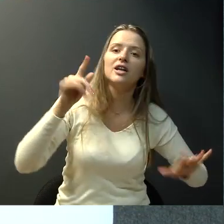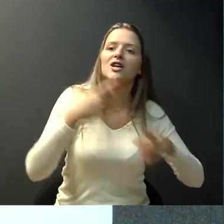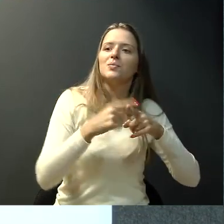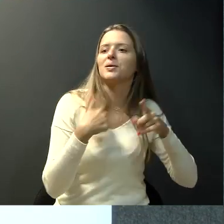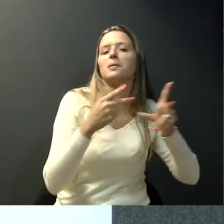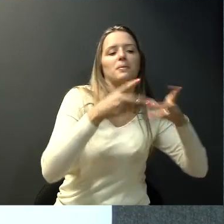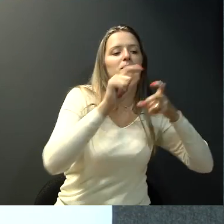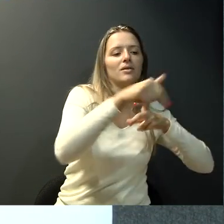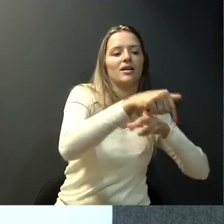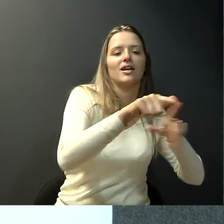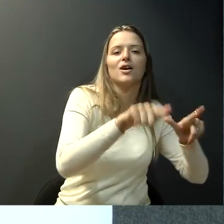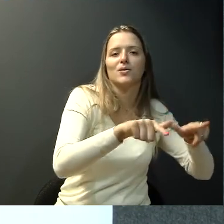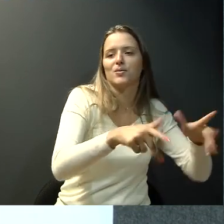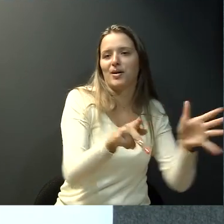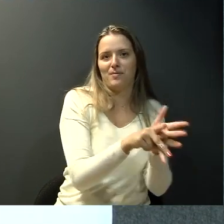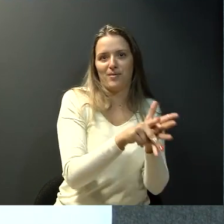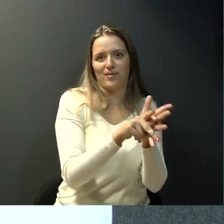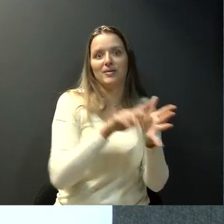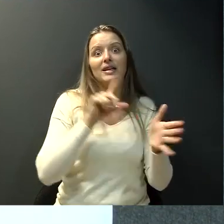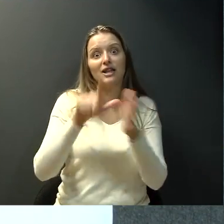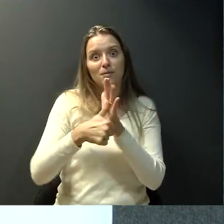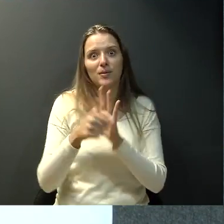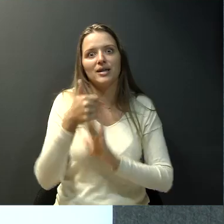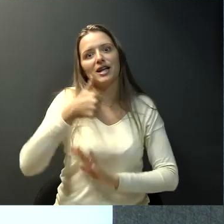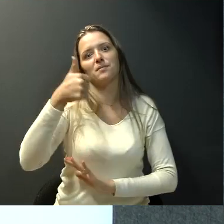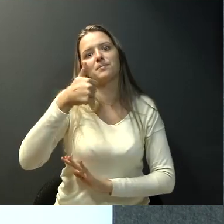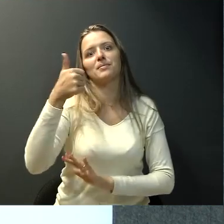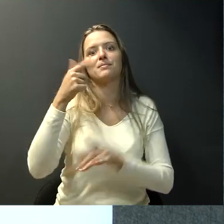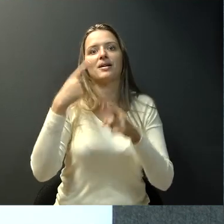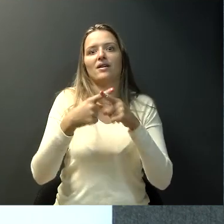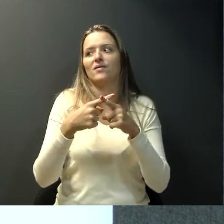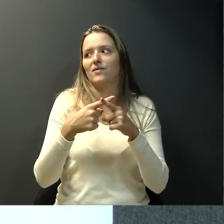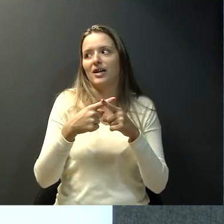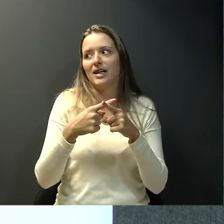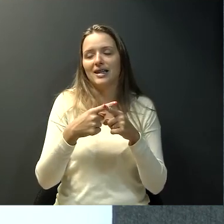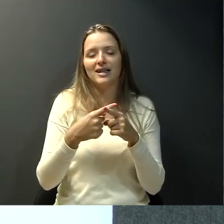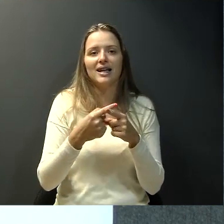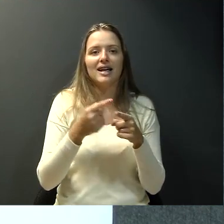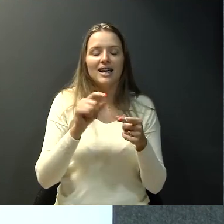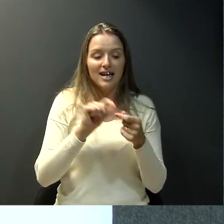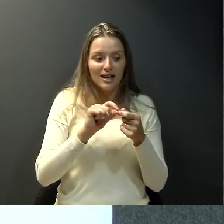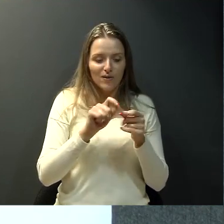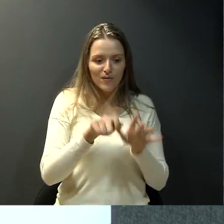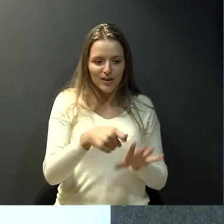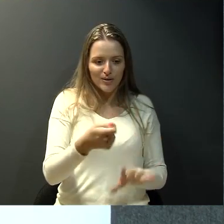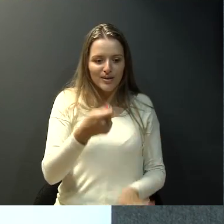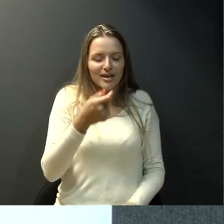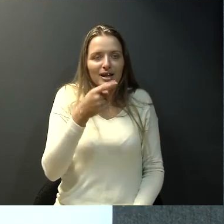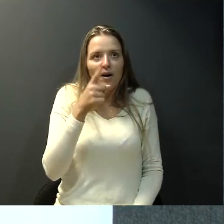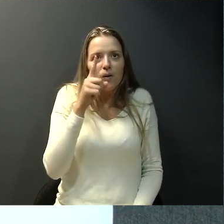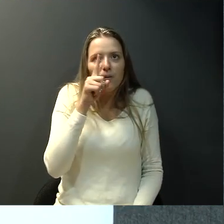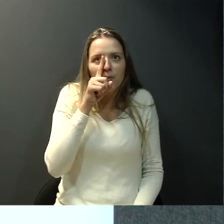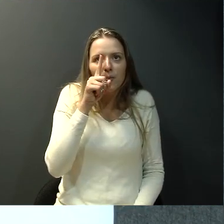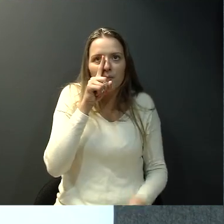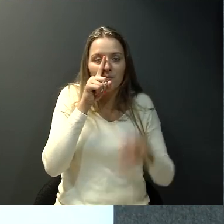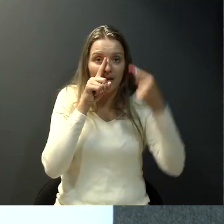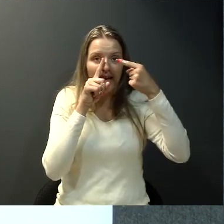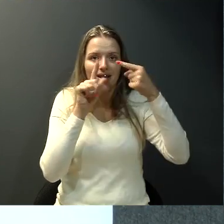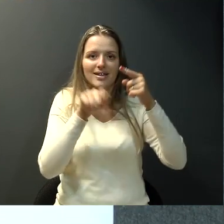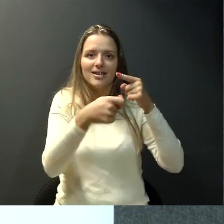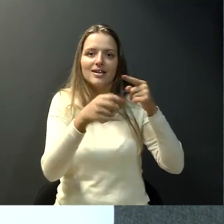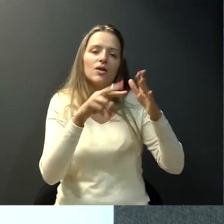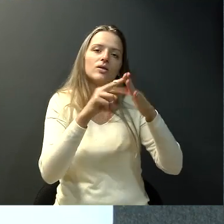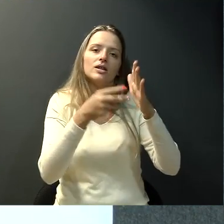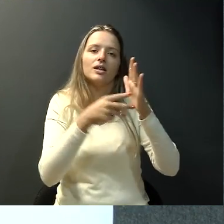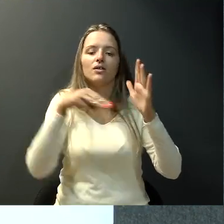mundo, sabe? E depois, a primeira vez que ele falou, sinalizou mamãe. Ele fazia o pai,